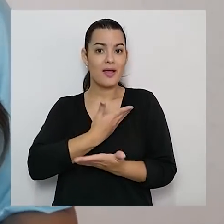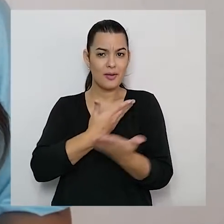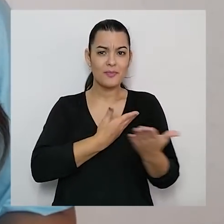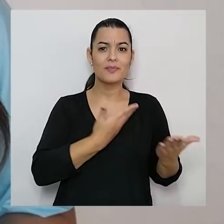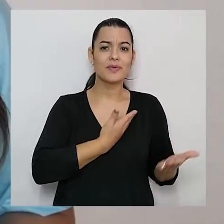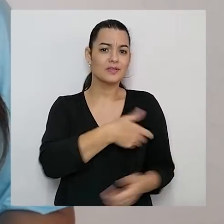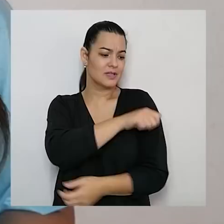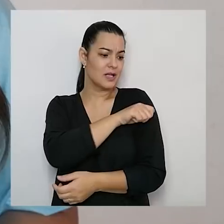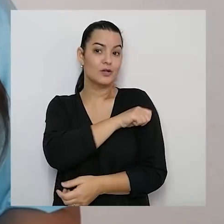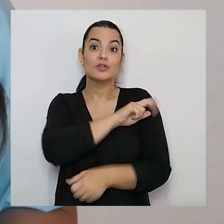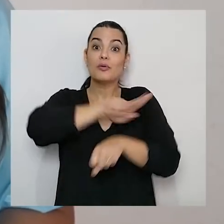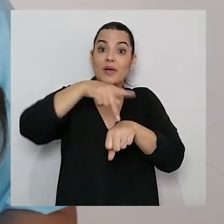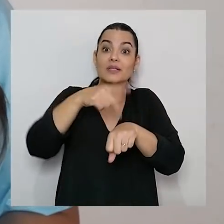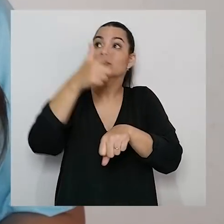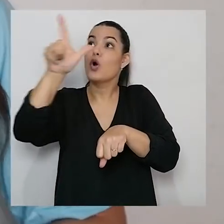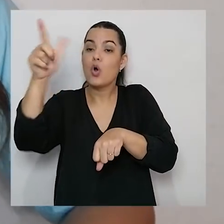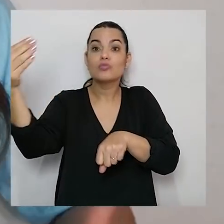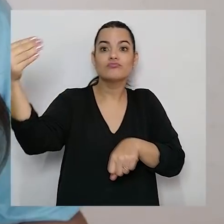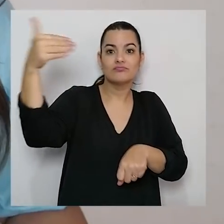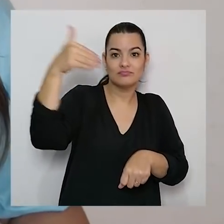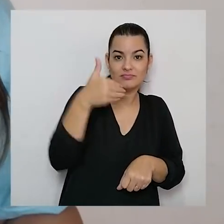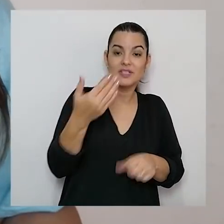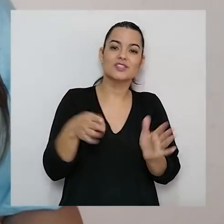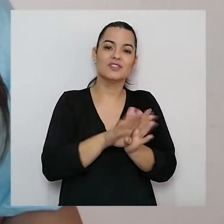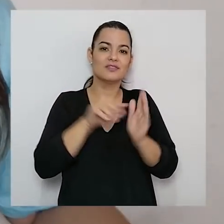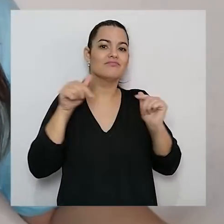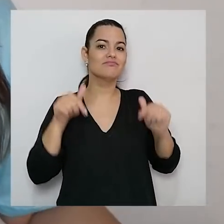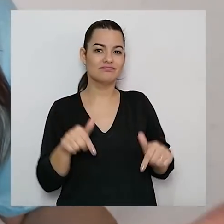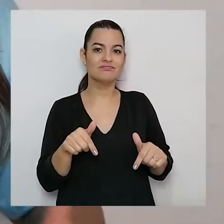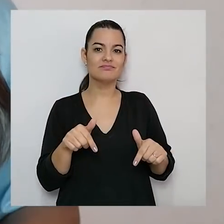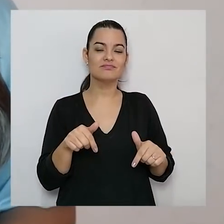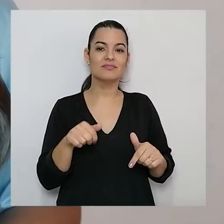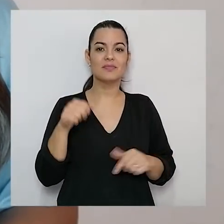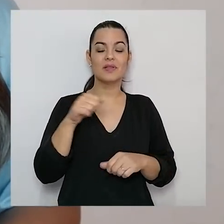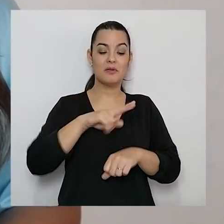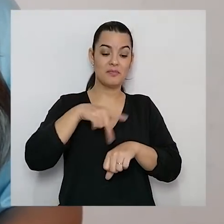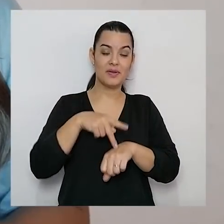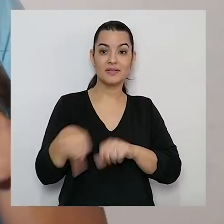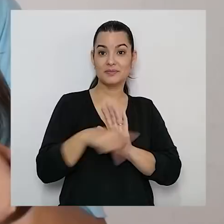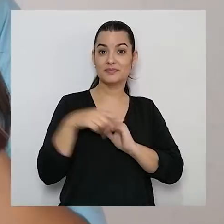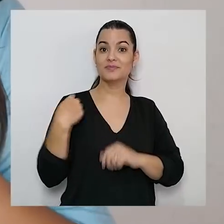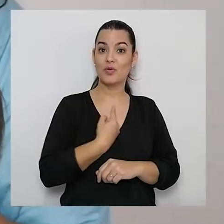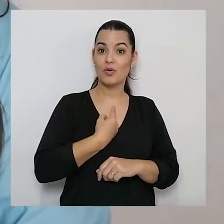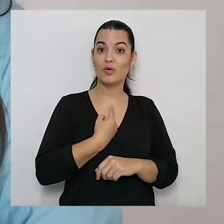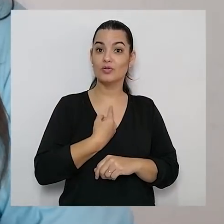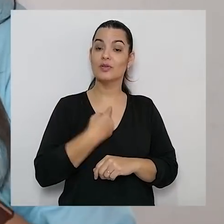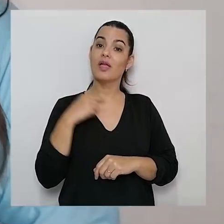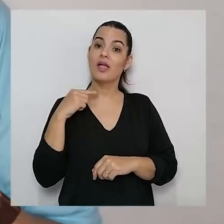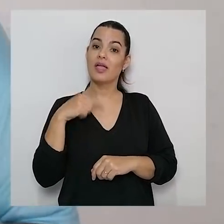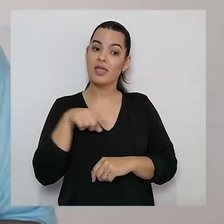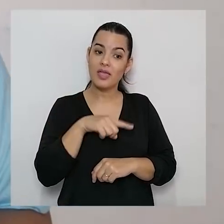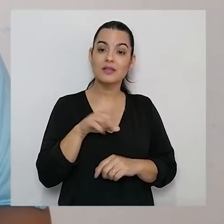que chegaram aqui no nosso país e fazem do nosso país a sua casa. Vocês imaginem